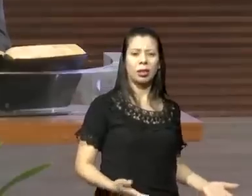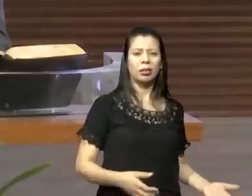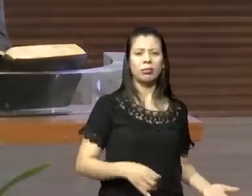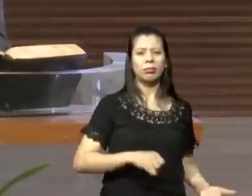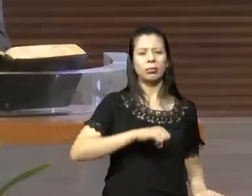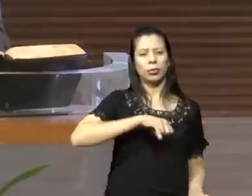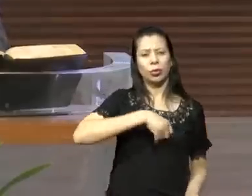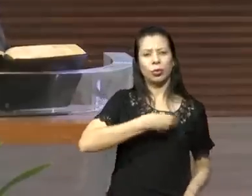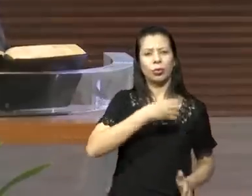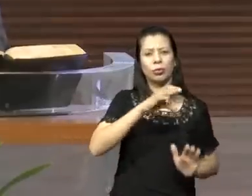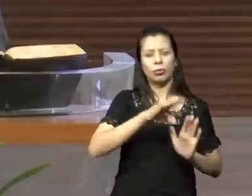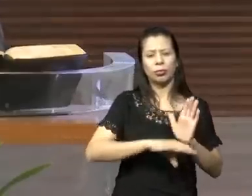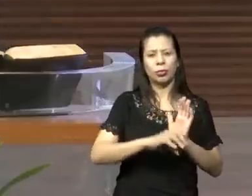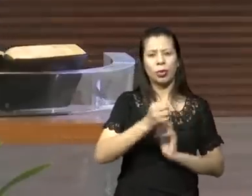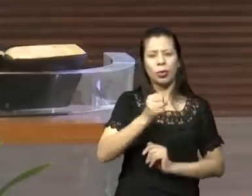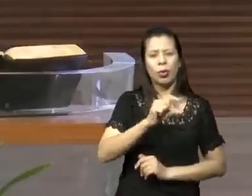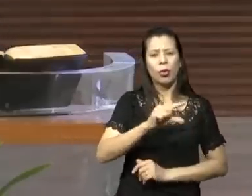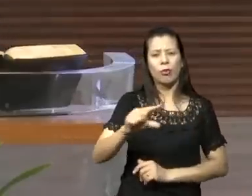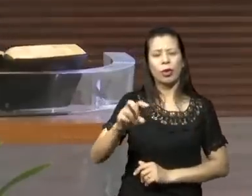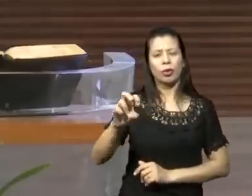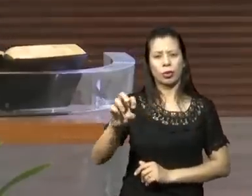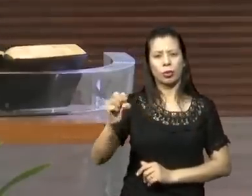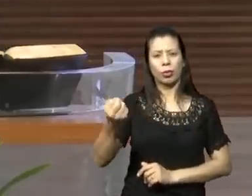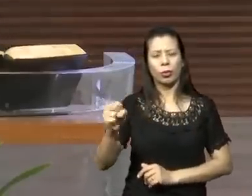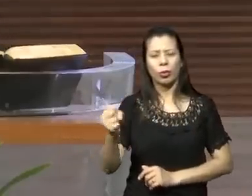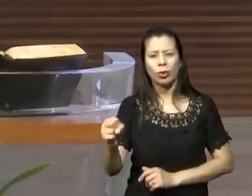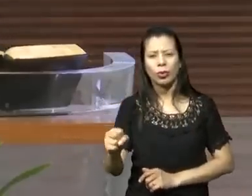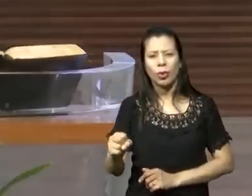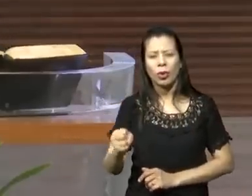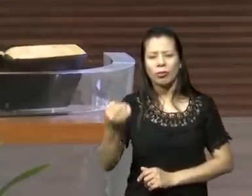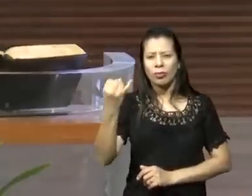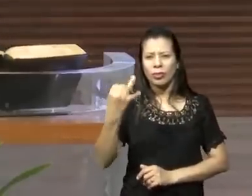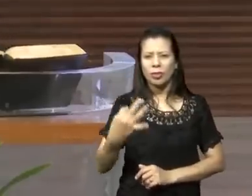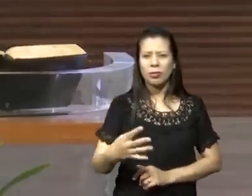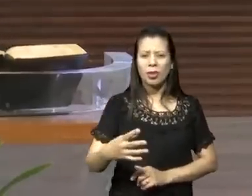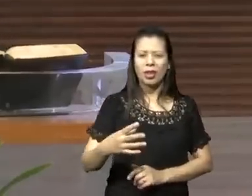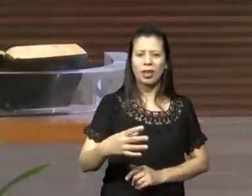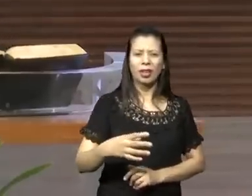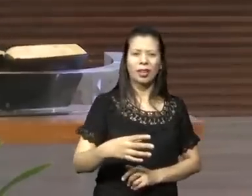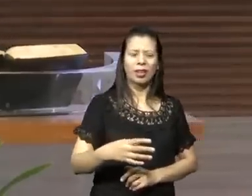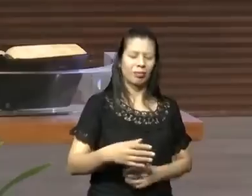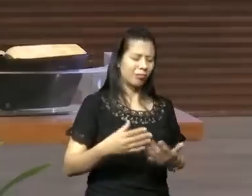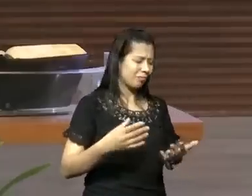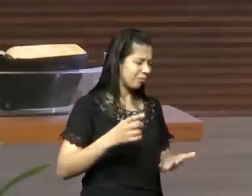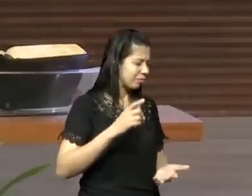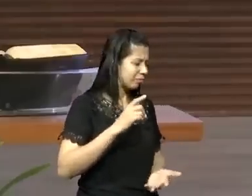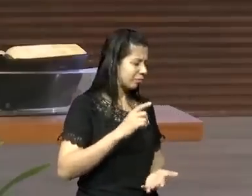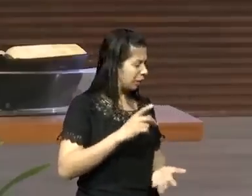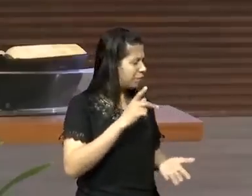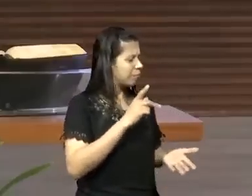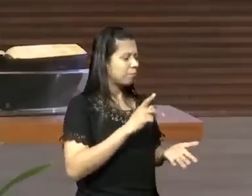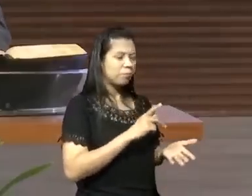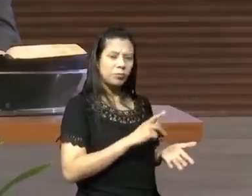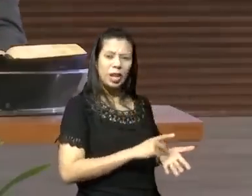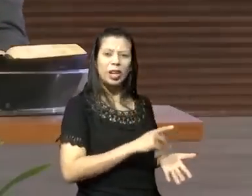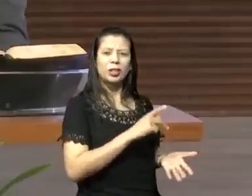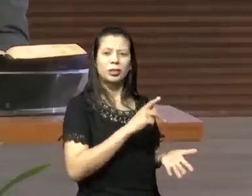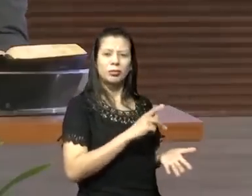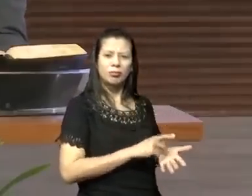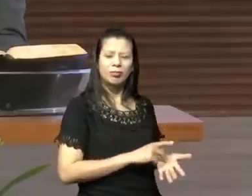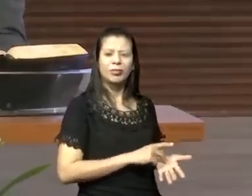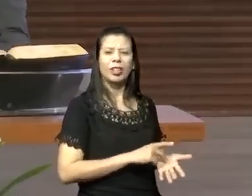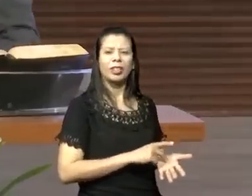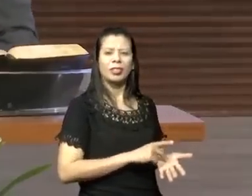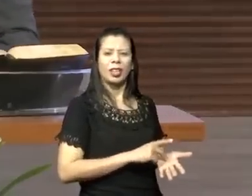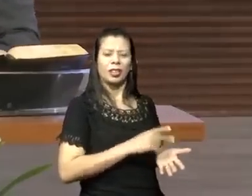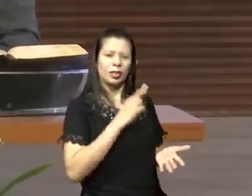em verdade quando Jesus fala em verdade em verdade duas vezes isso aqui é solene É sério em verdade em verdade